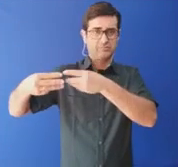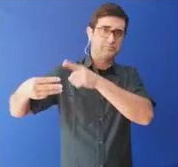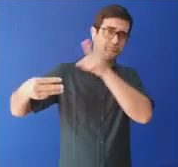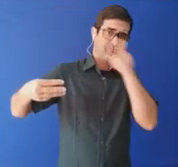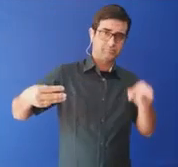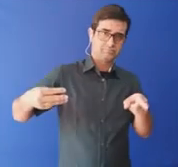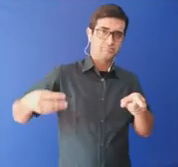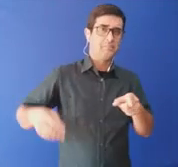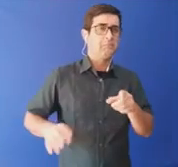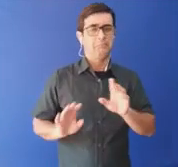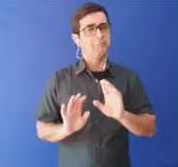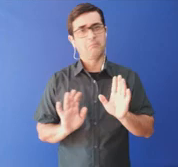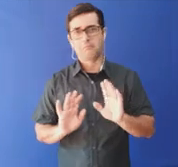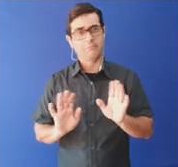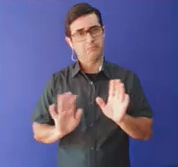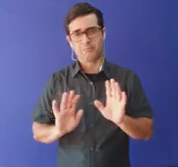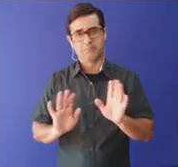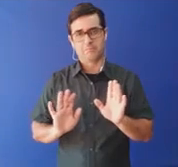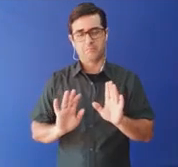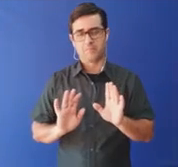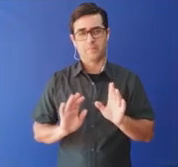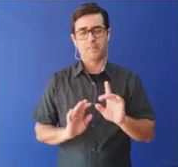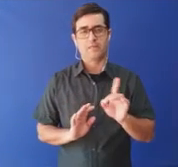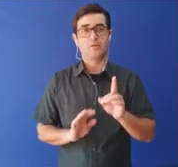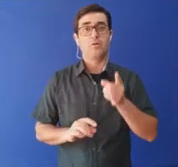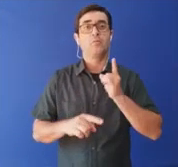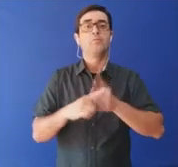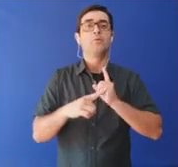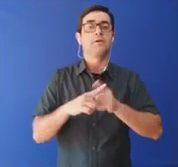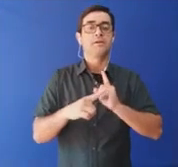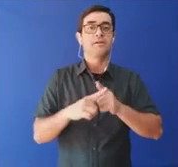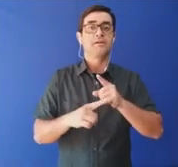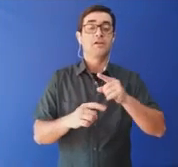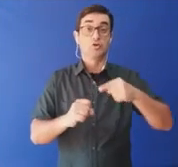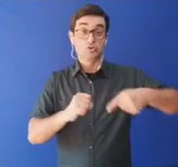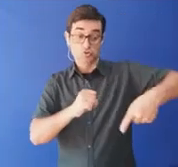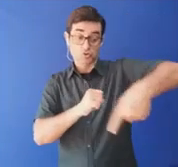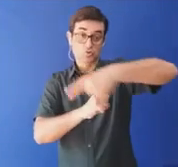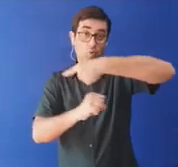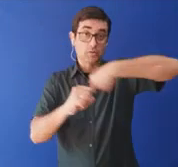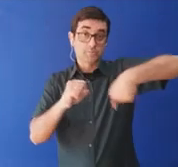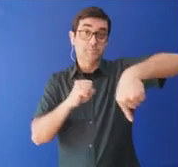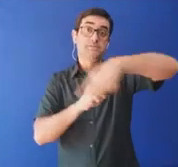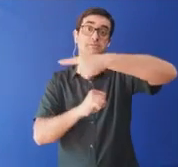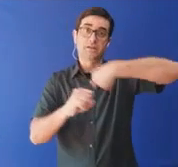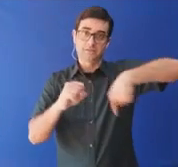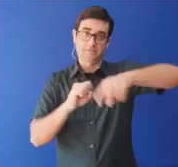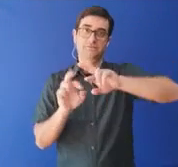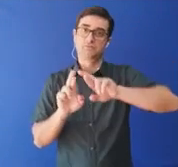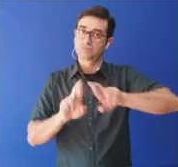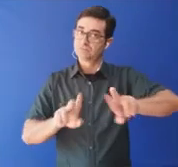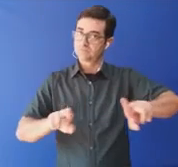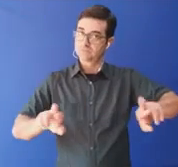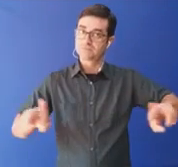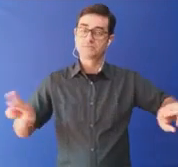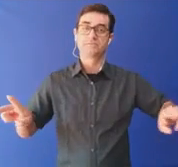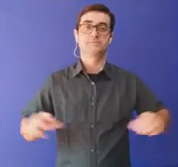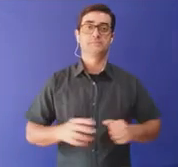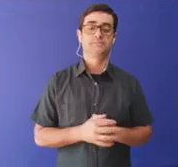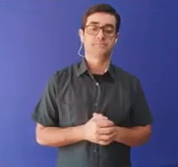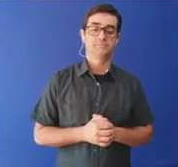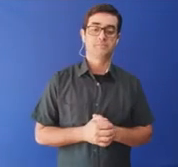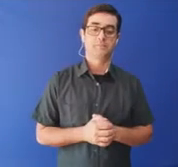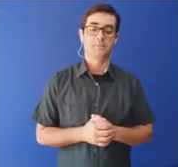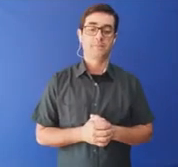Tranquilo? E isso, a explicação é justamente por causa dos orbitais